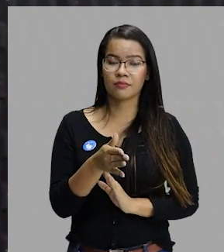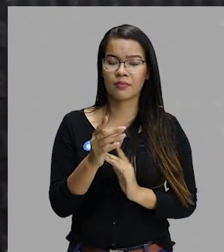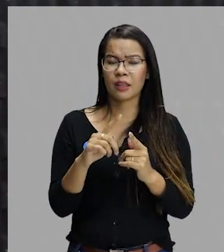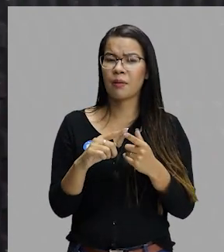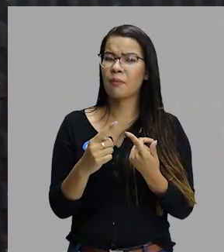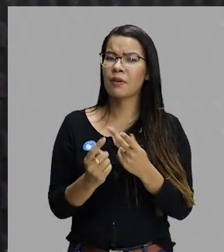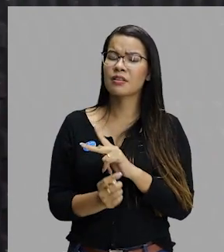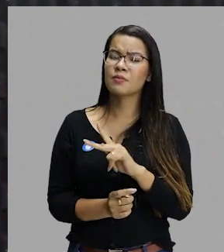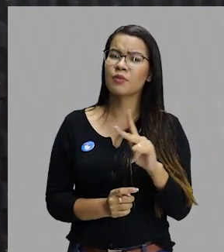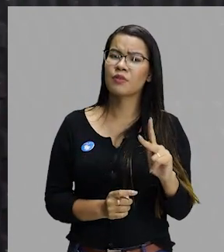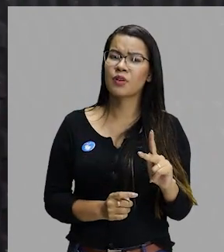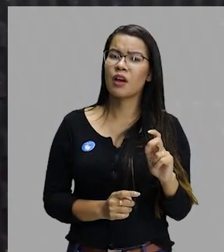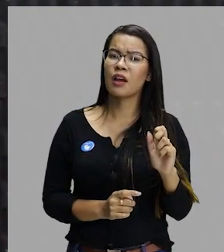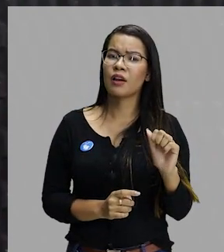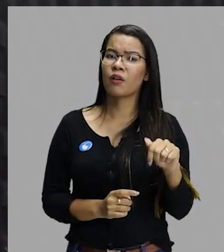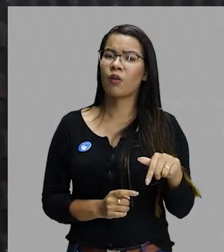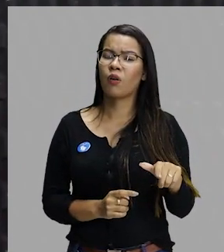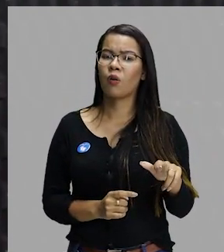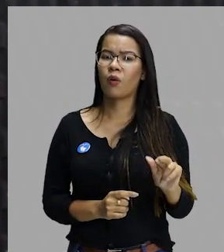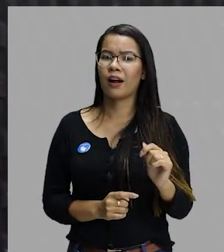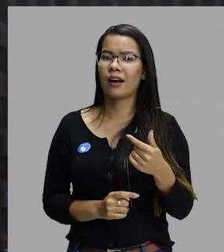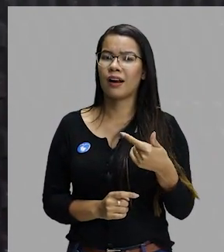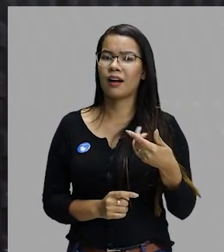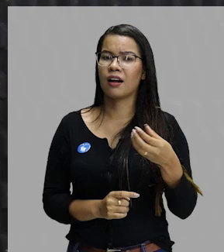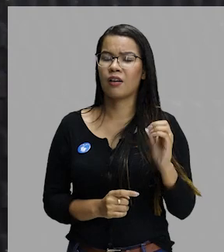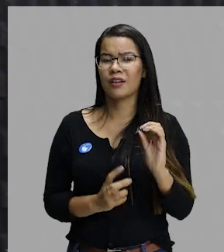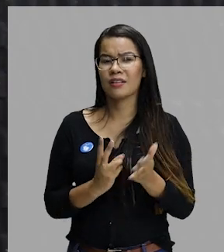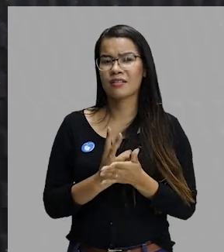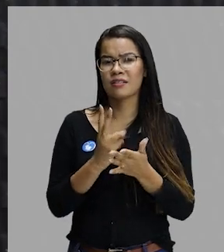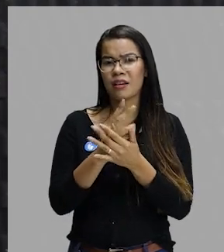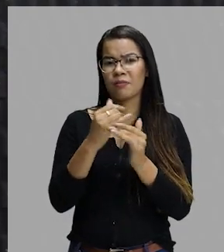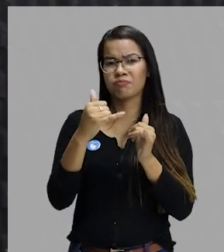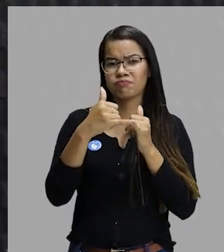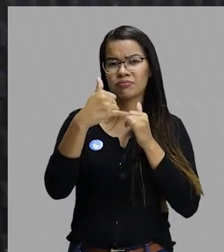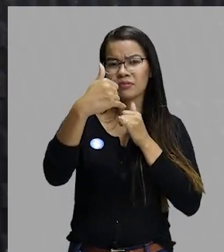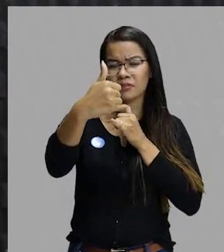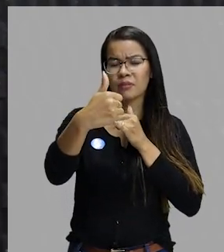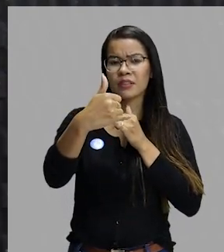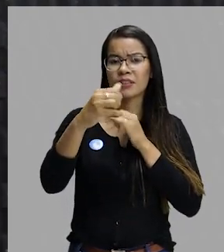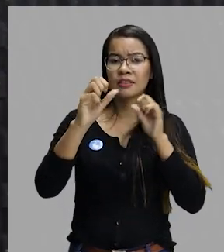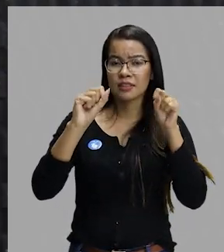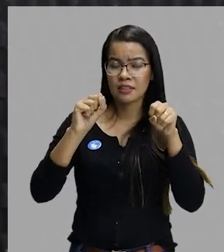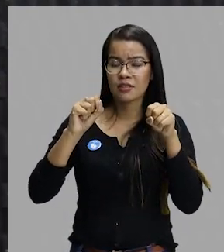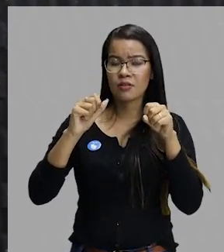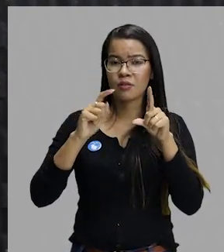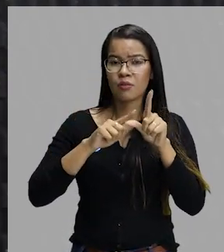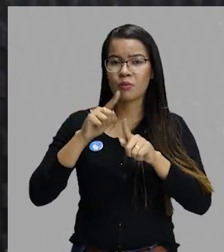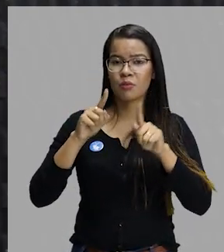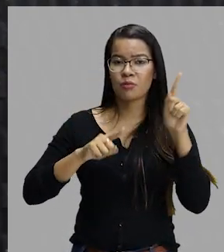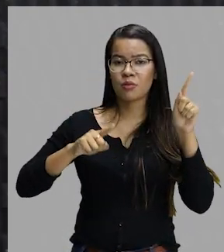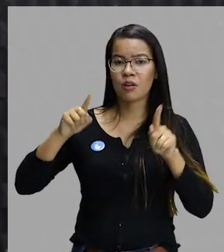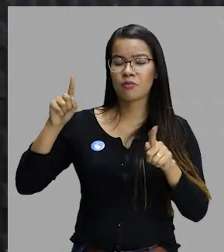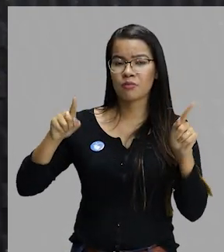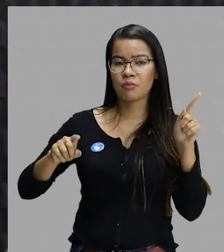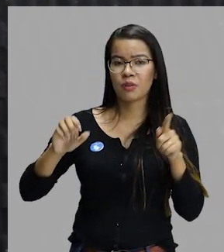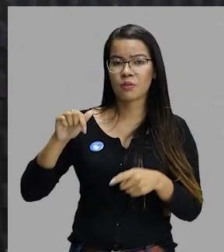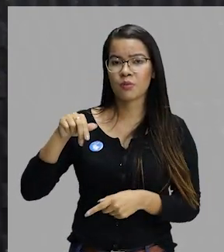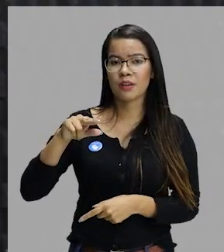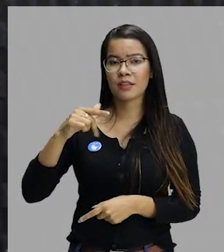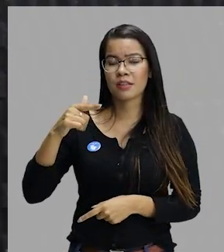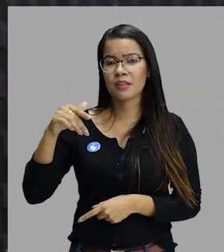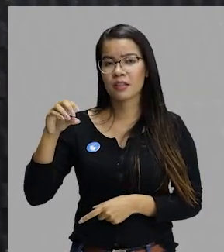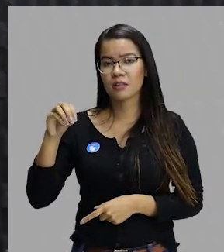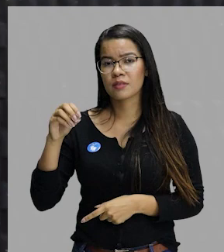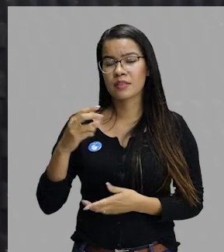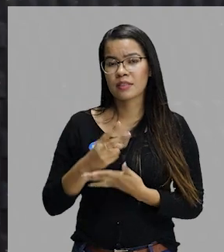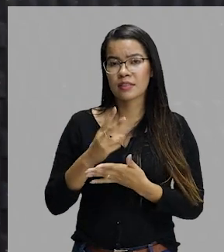professor, essa equação do primeiro grau é sempre uma reta? Sim. Tá? O gráfico de uma função do segundo grau,